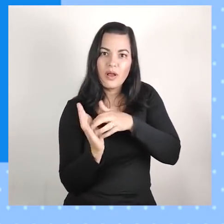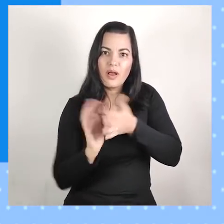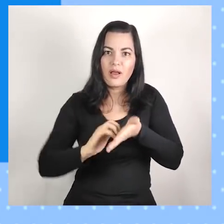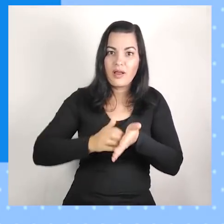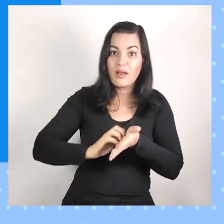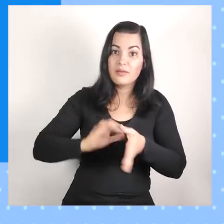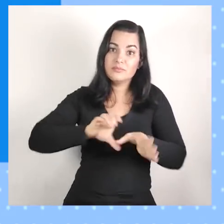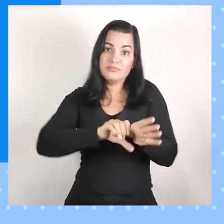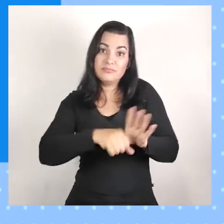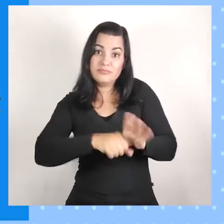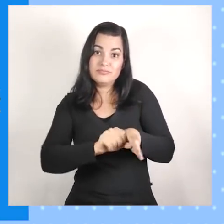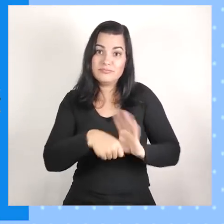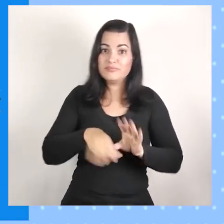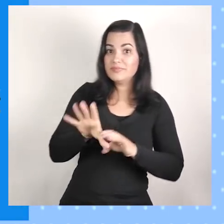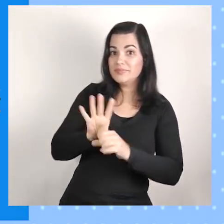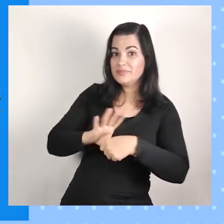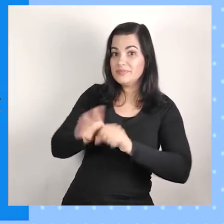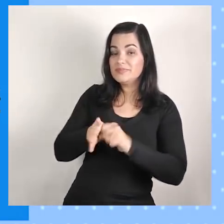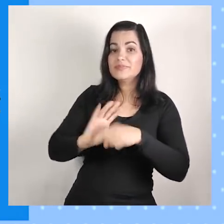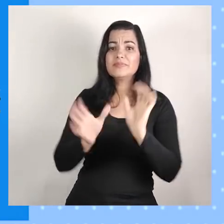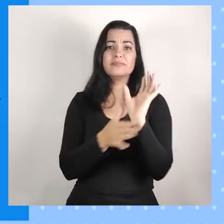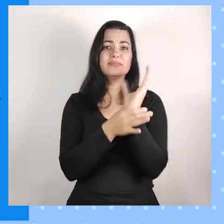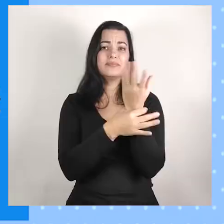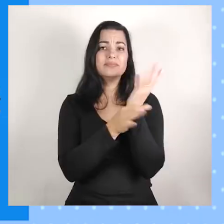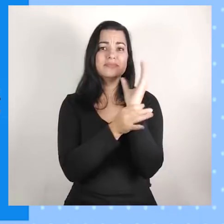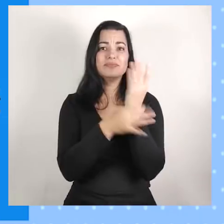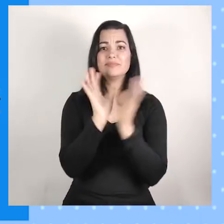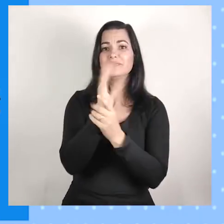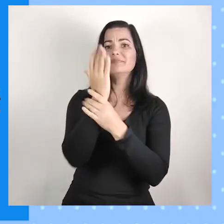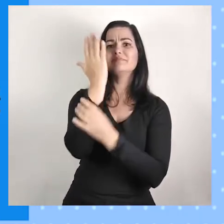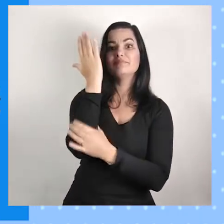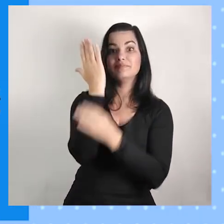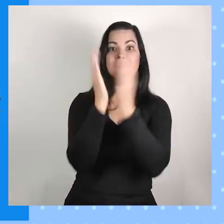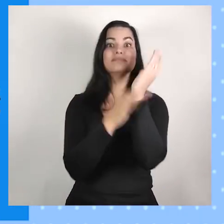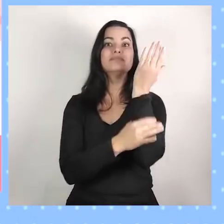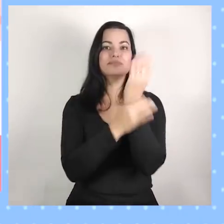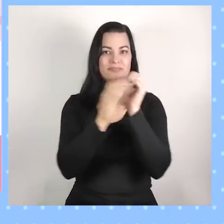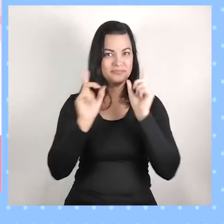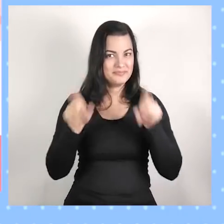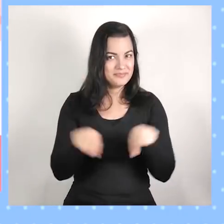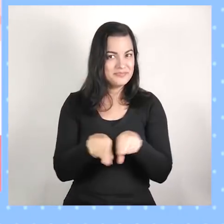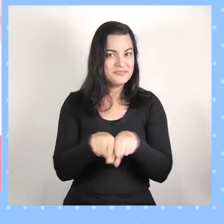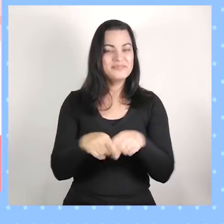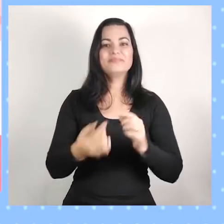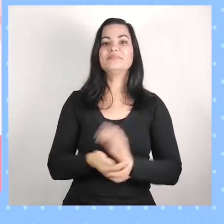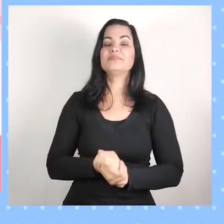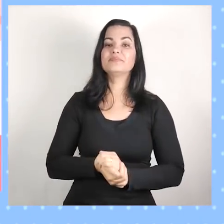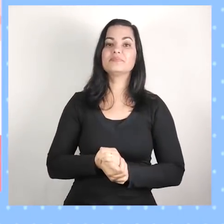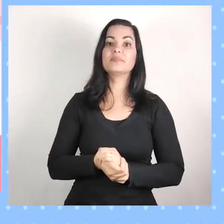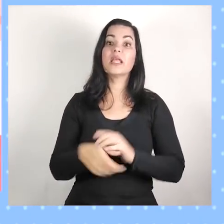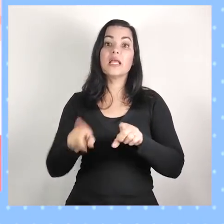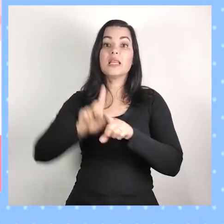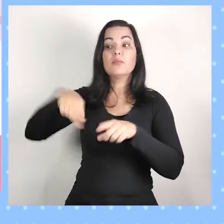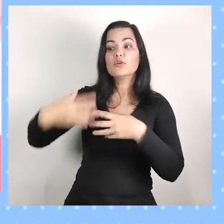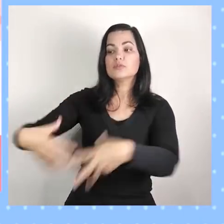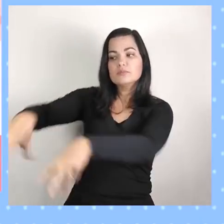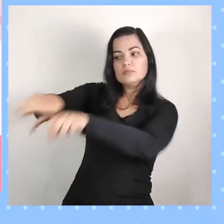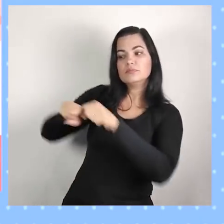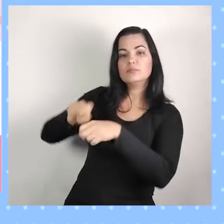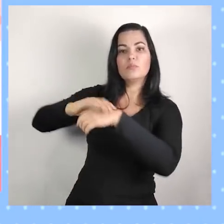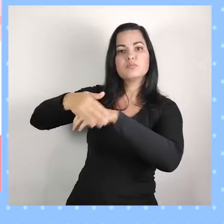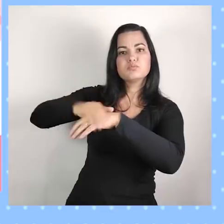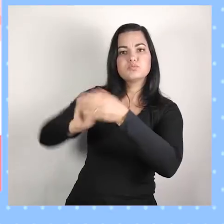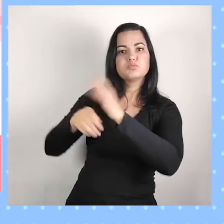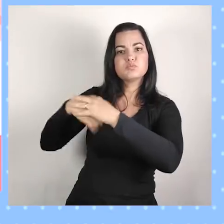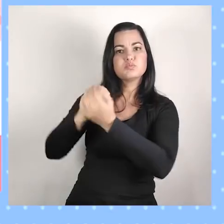2 dedões e os pulsos, até um pouco do antebraço. Enxugar bem. Cada